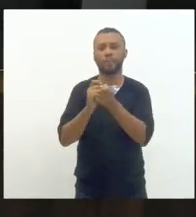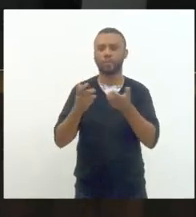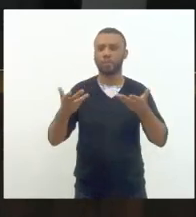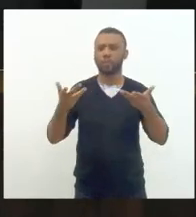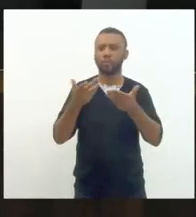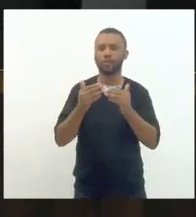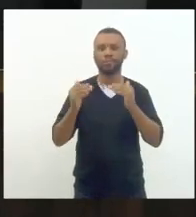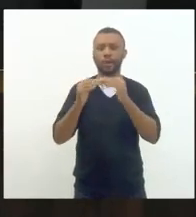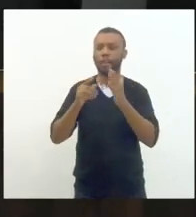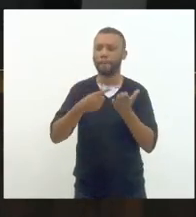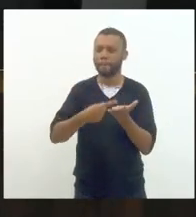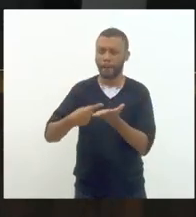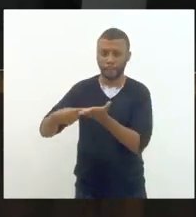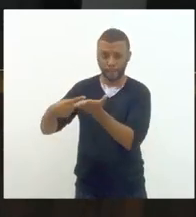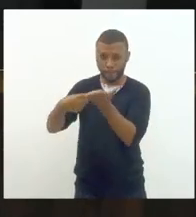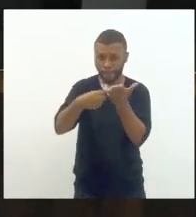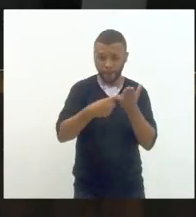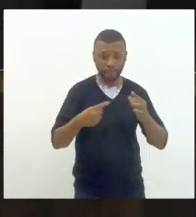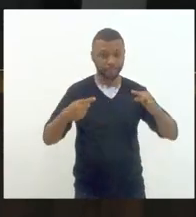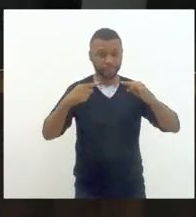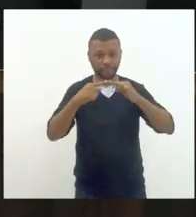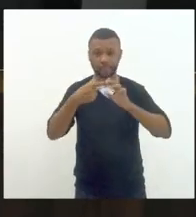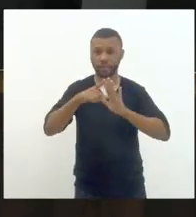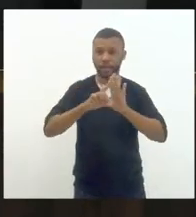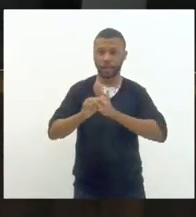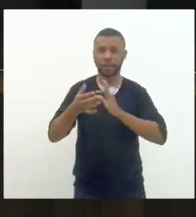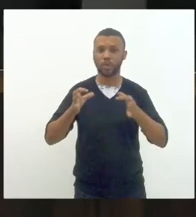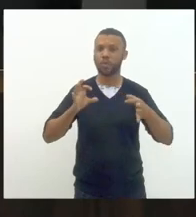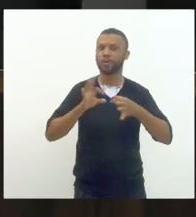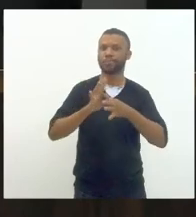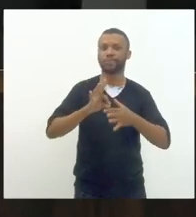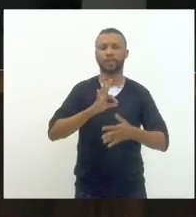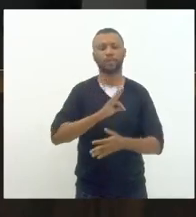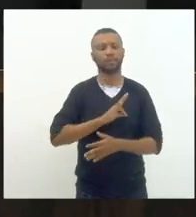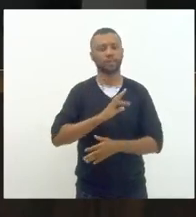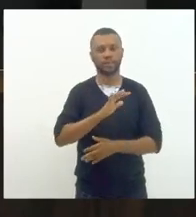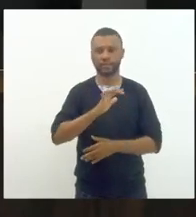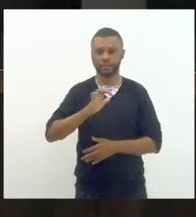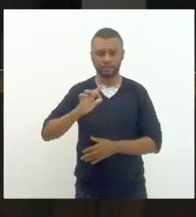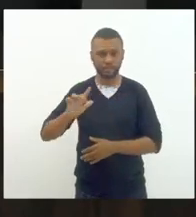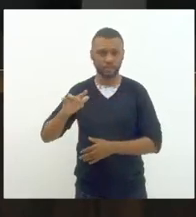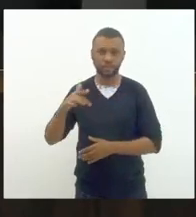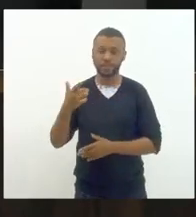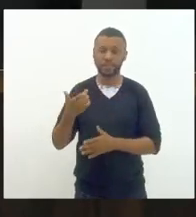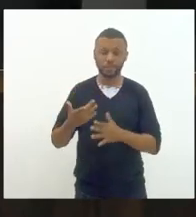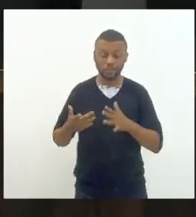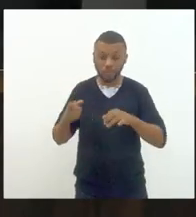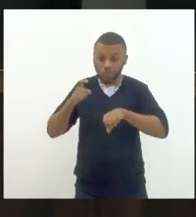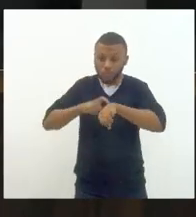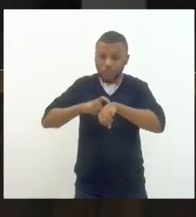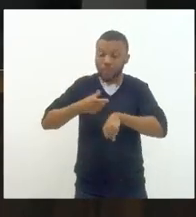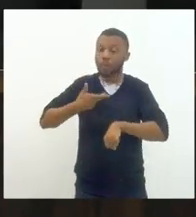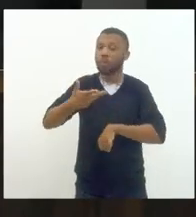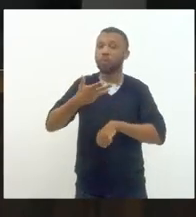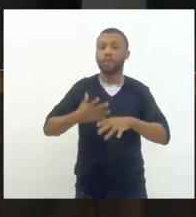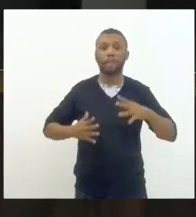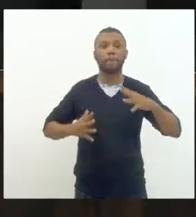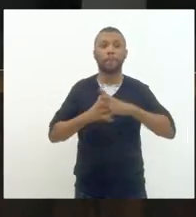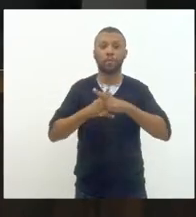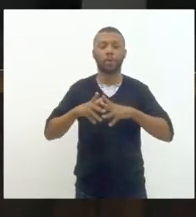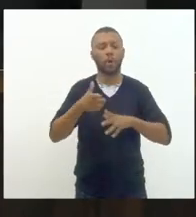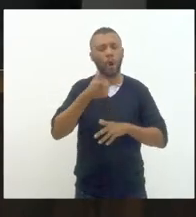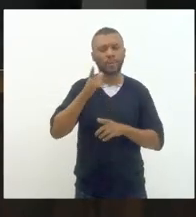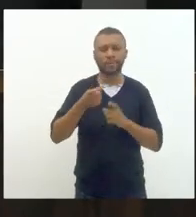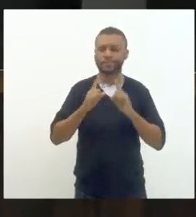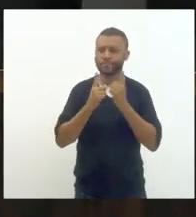tão consensual da Lei Orgânica da Polícia Civil. E, num recorde, fizemos a reunião